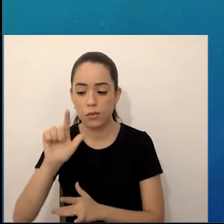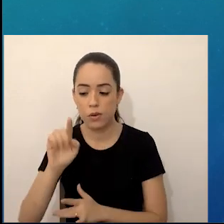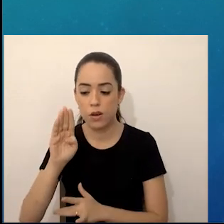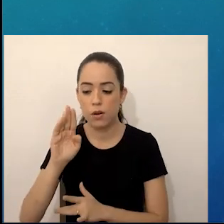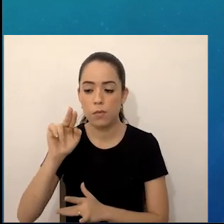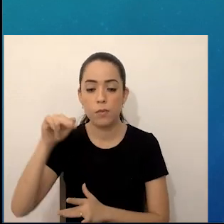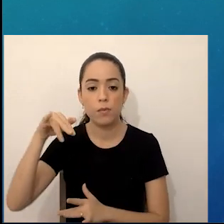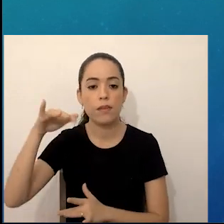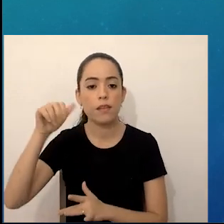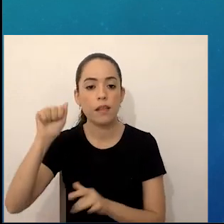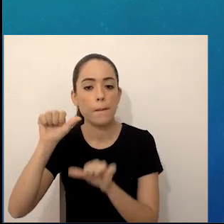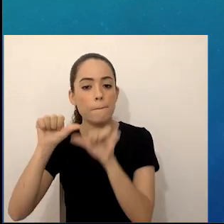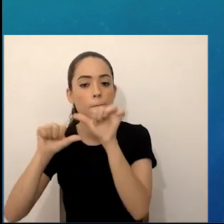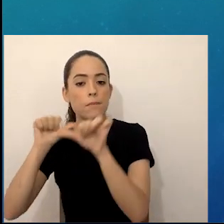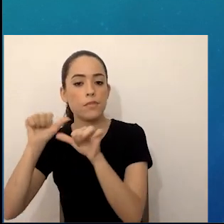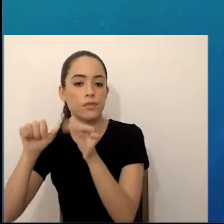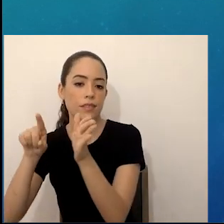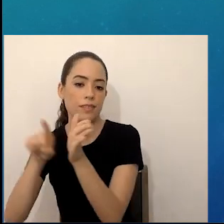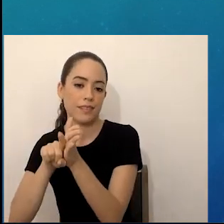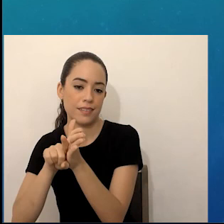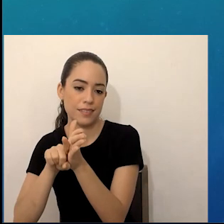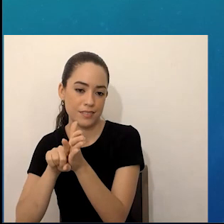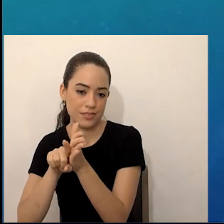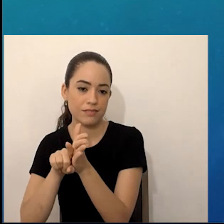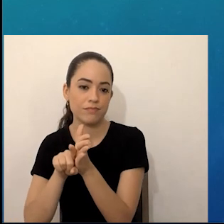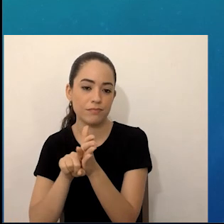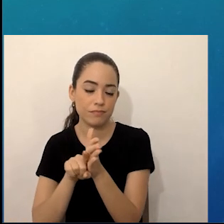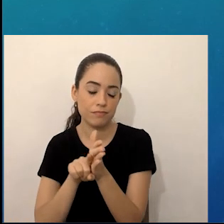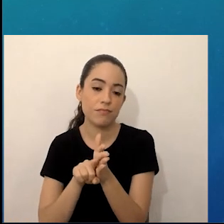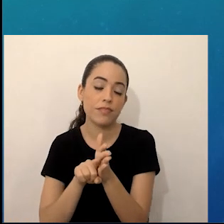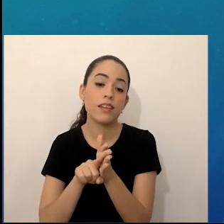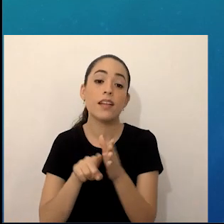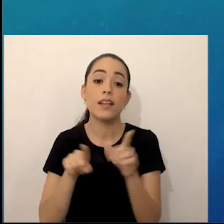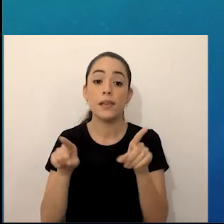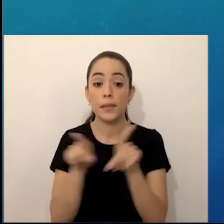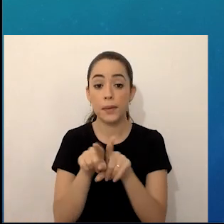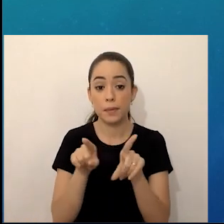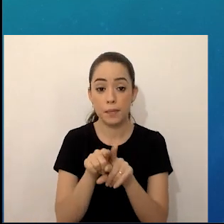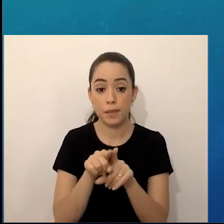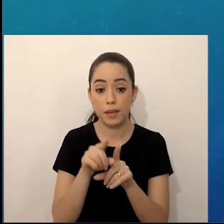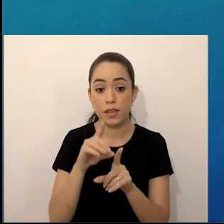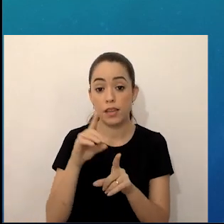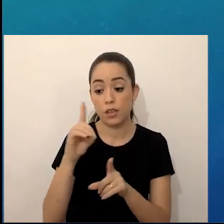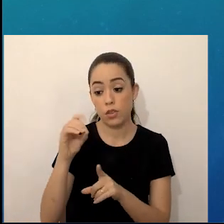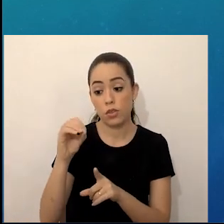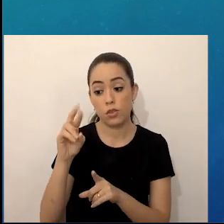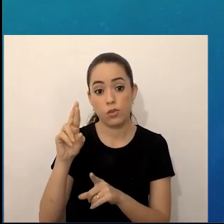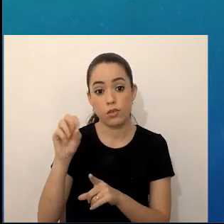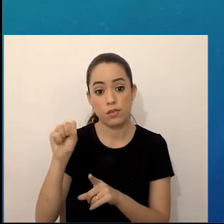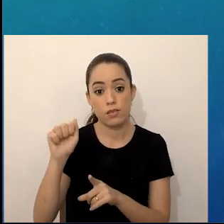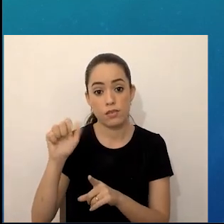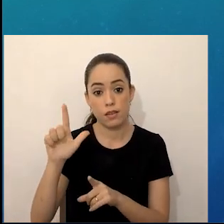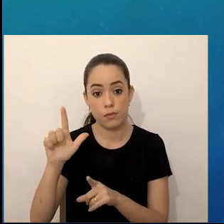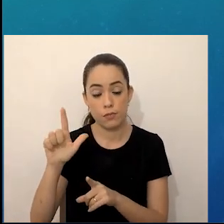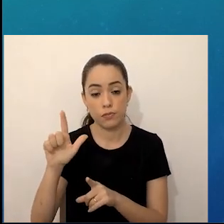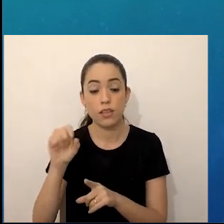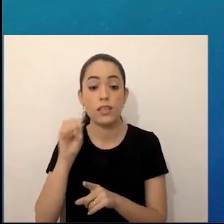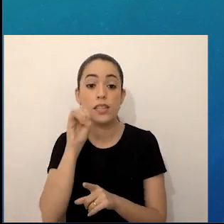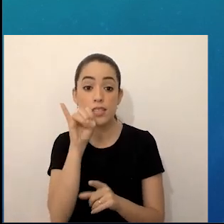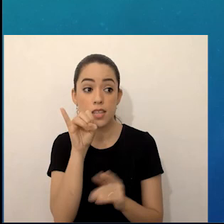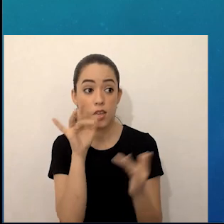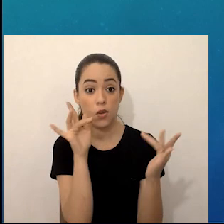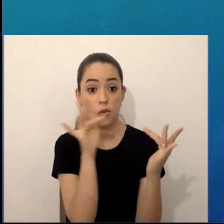em contato com a albumina torna-se negativa e básica, e, portanto,